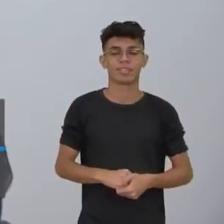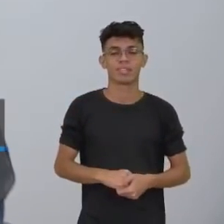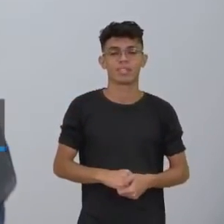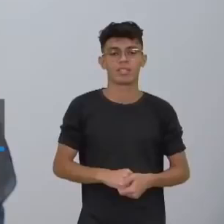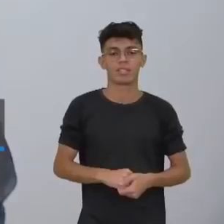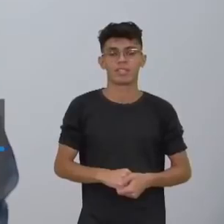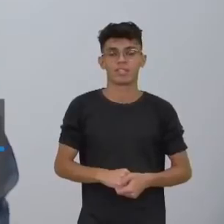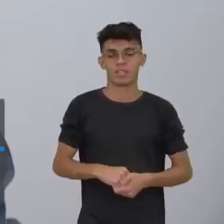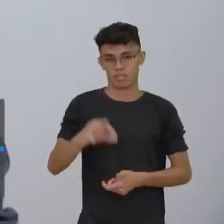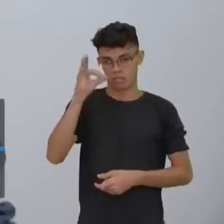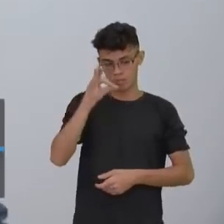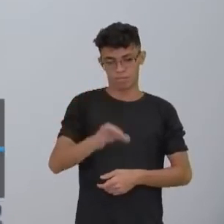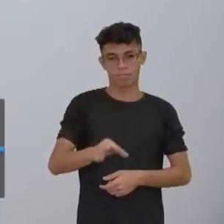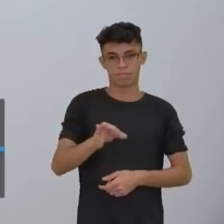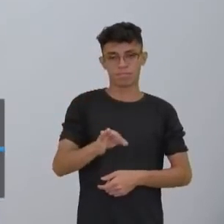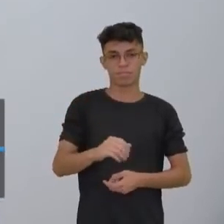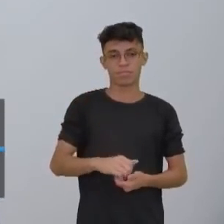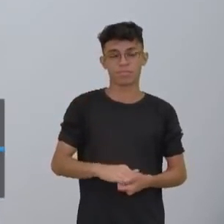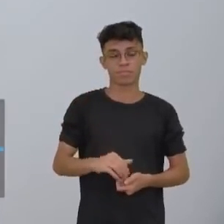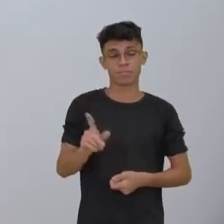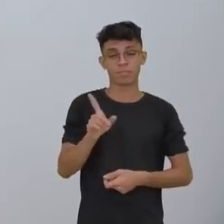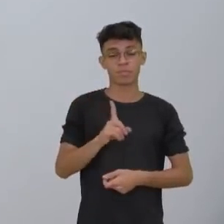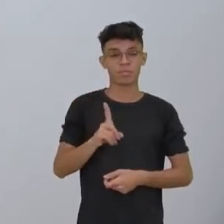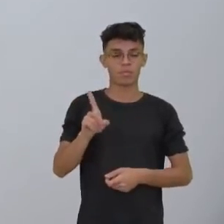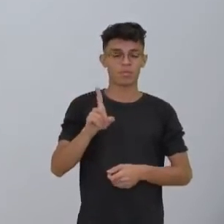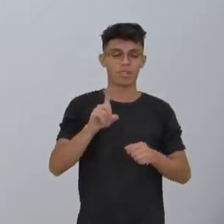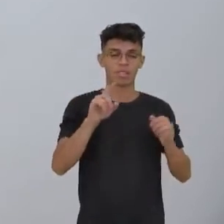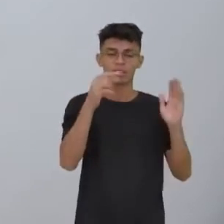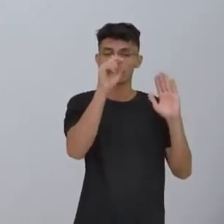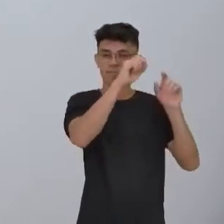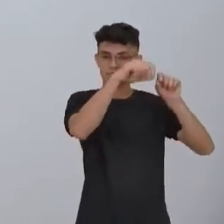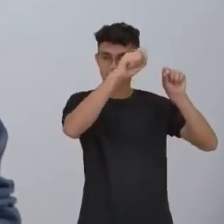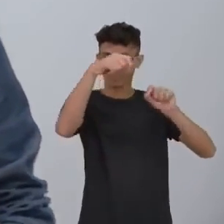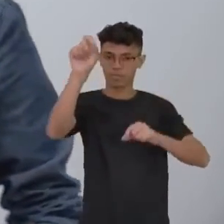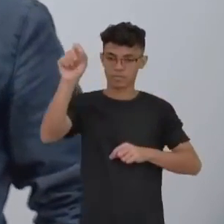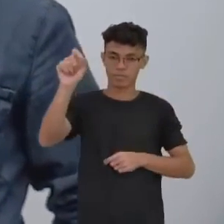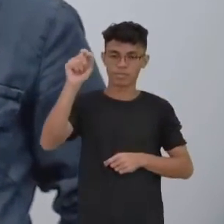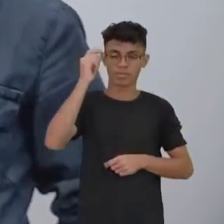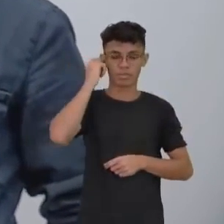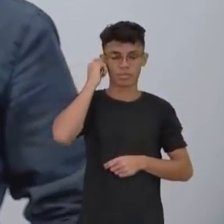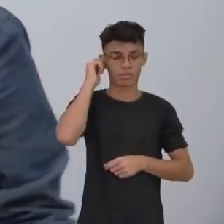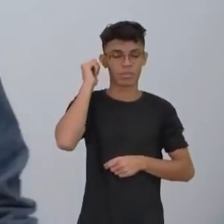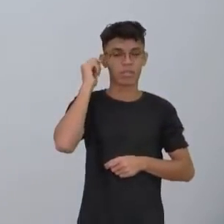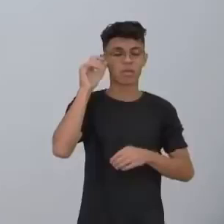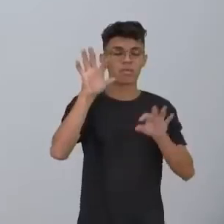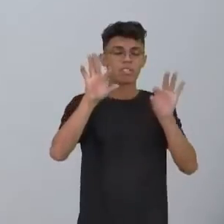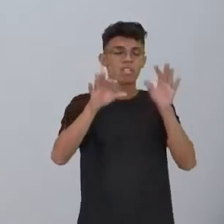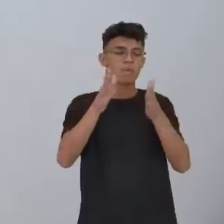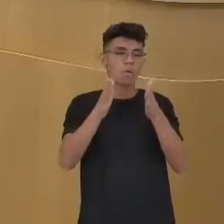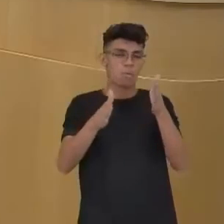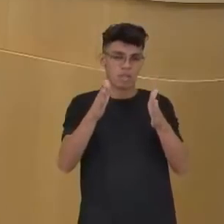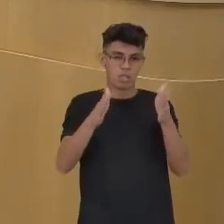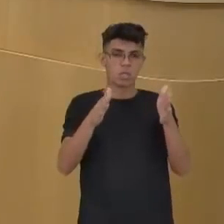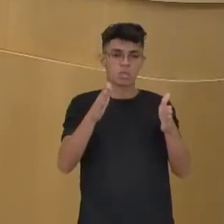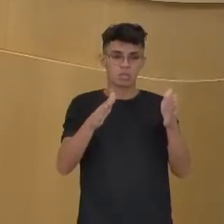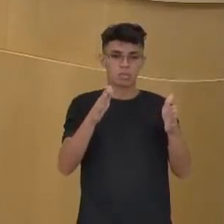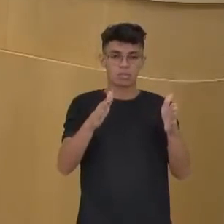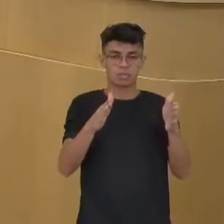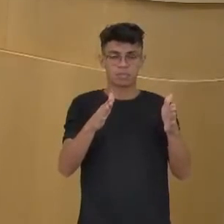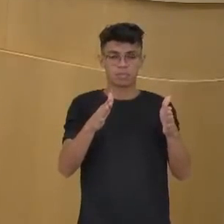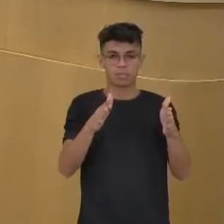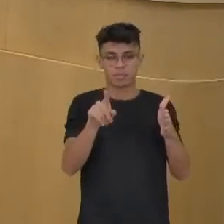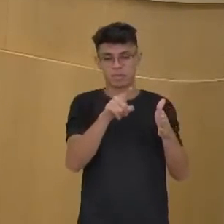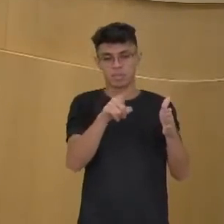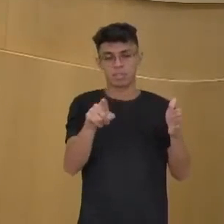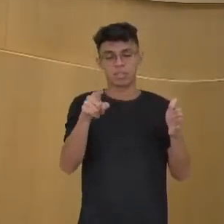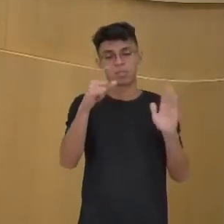alegação, certo? Eu vou ali para a lousa digital para a gente poder fazer uma linhazinha do tempo com vocês, tá? Para